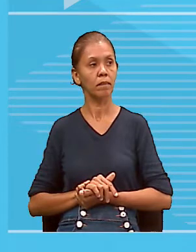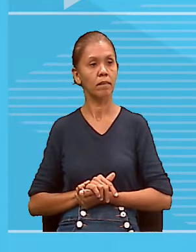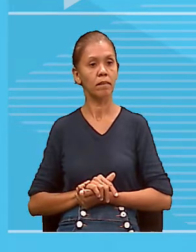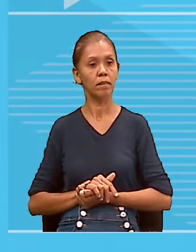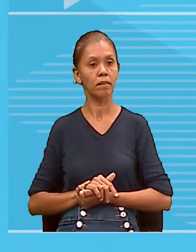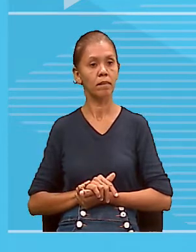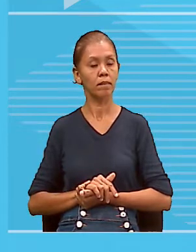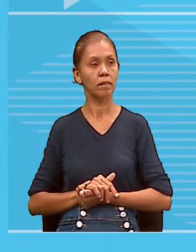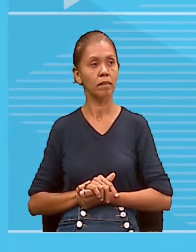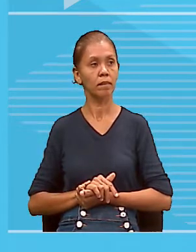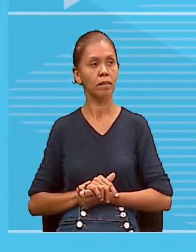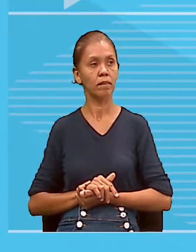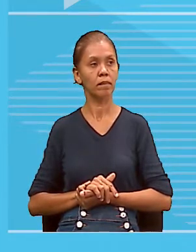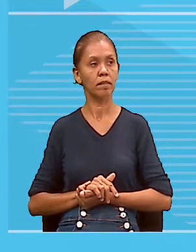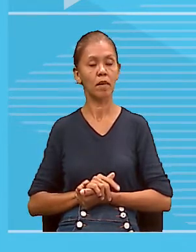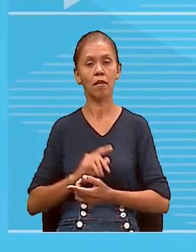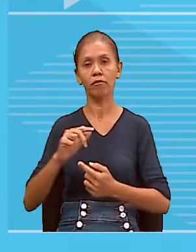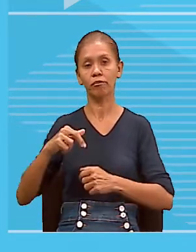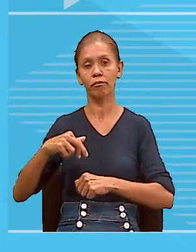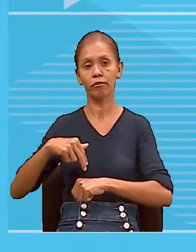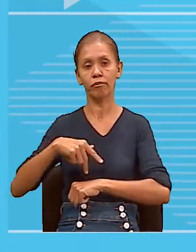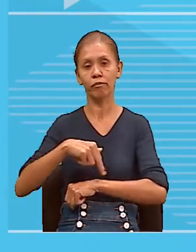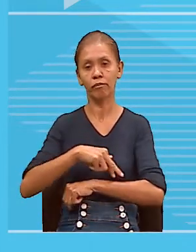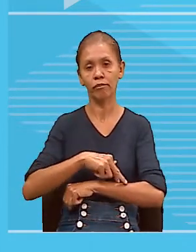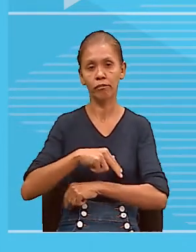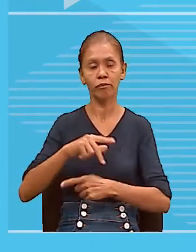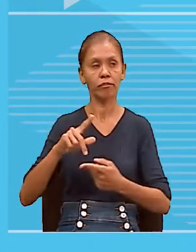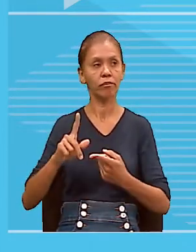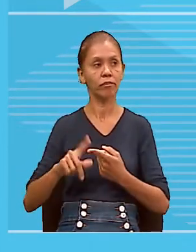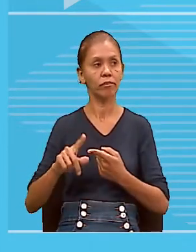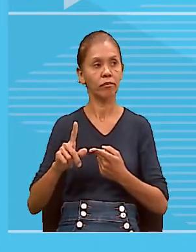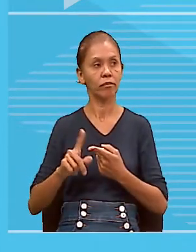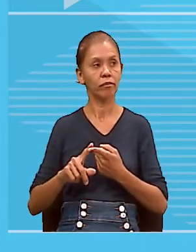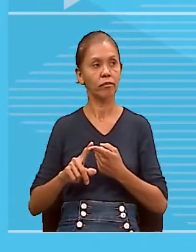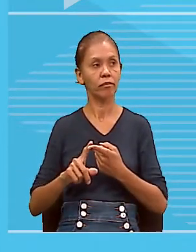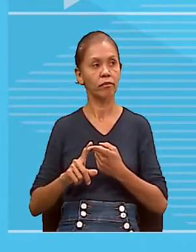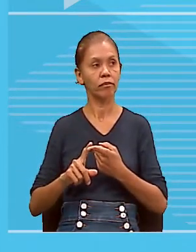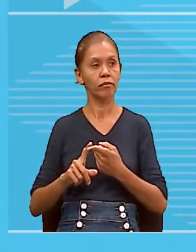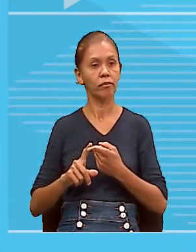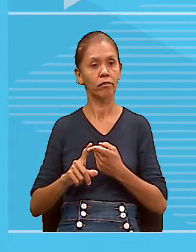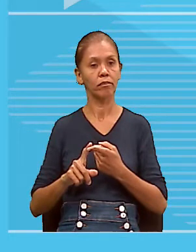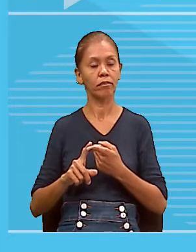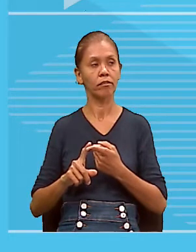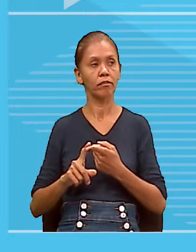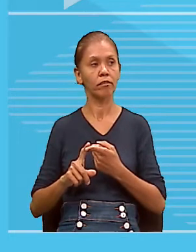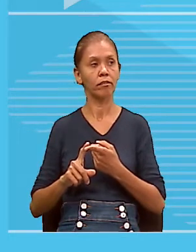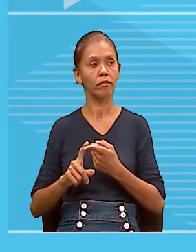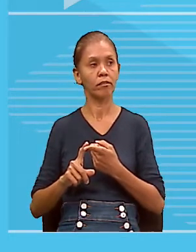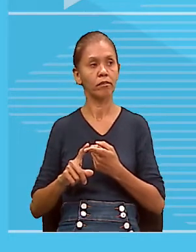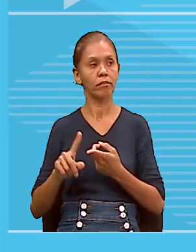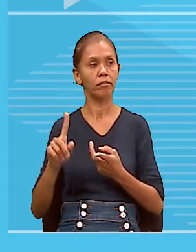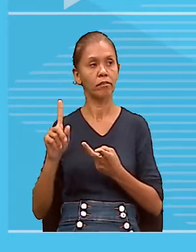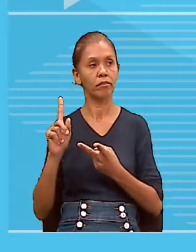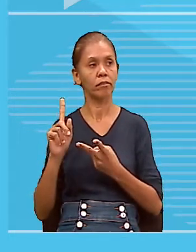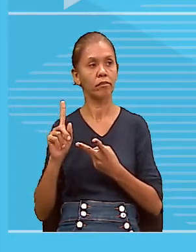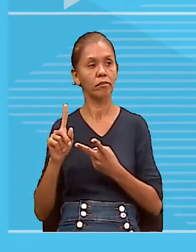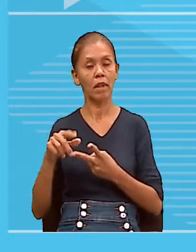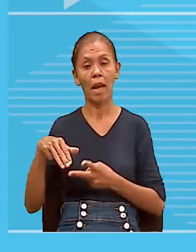brasileiras a moda a gente tá se distanciando da Europa e sobre a maneira a moda